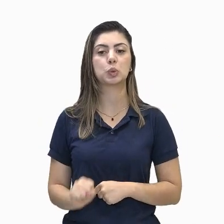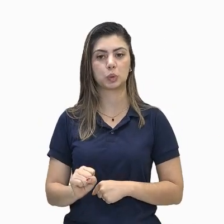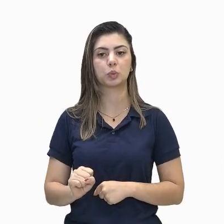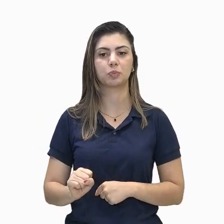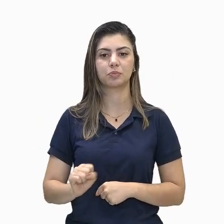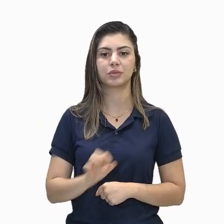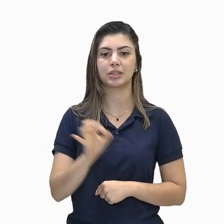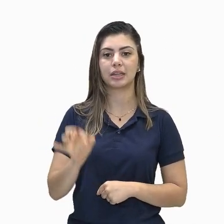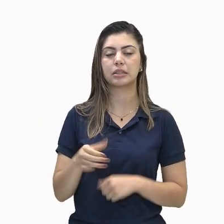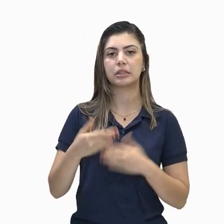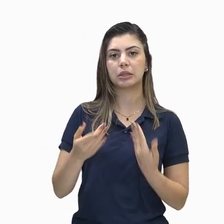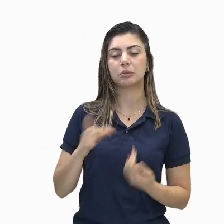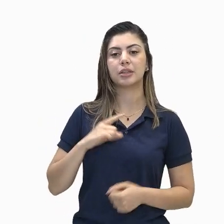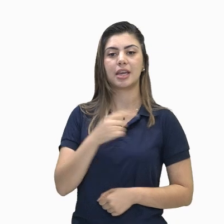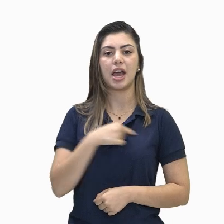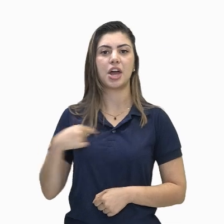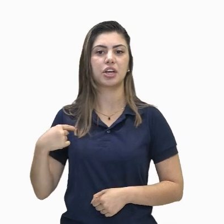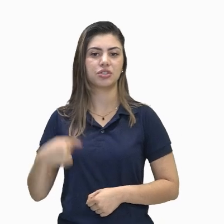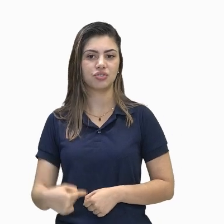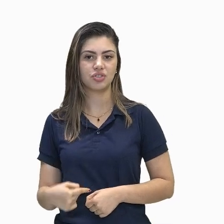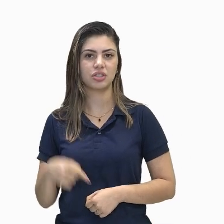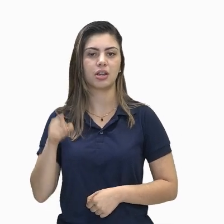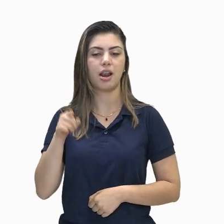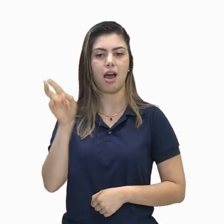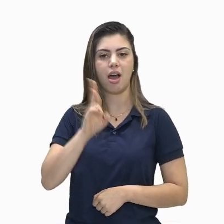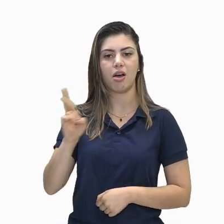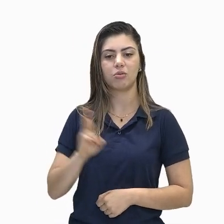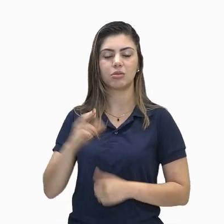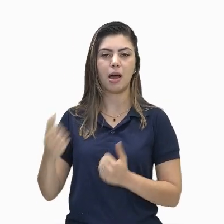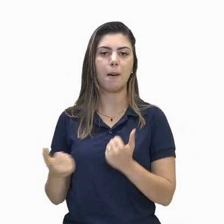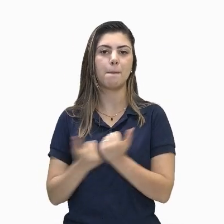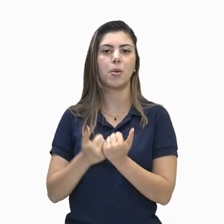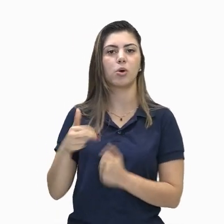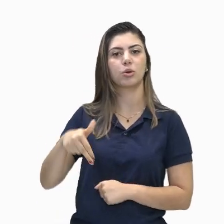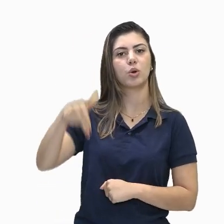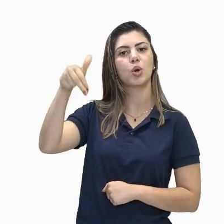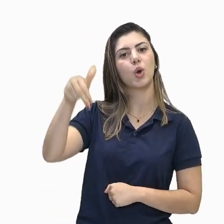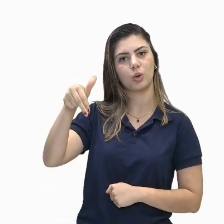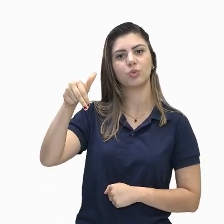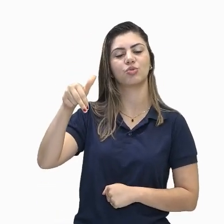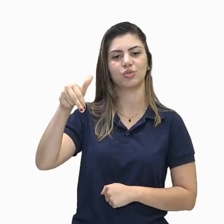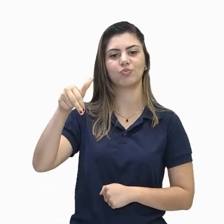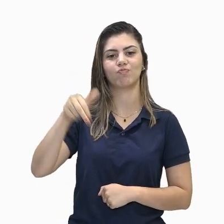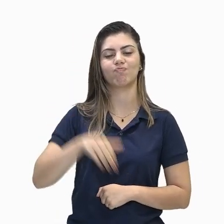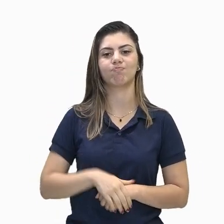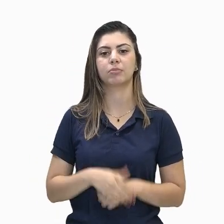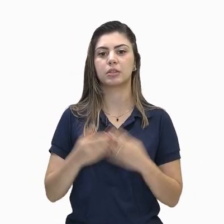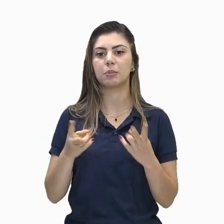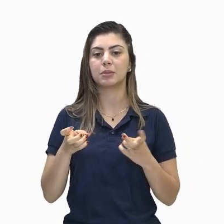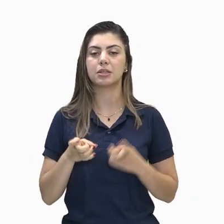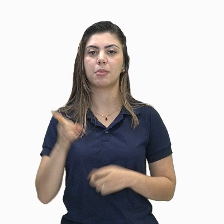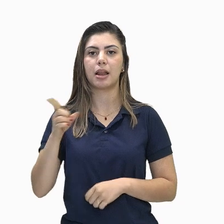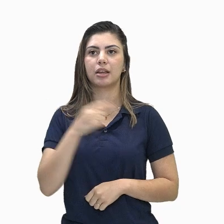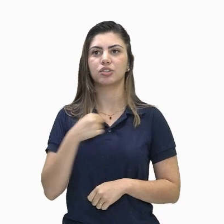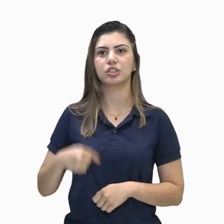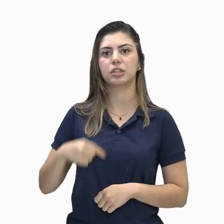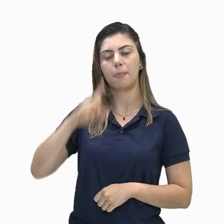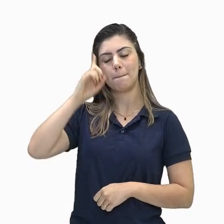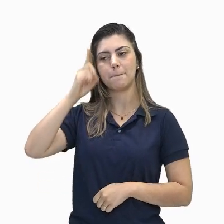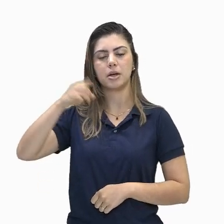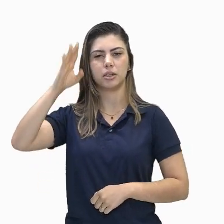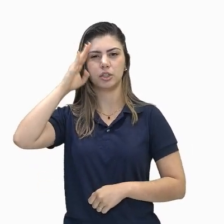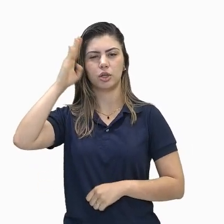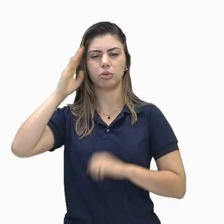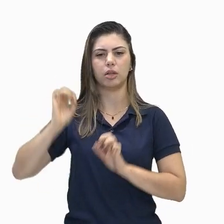enquanto a China e a União Soviética apoiaram o norte. Então, a China vai mandar soldados,